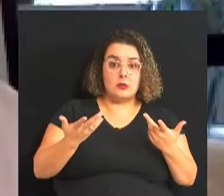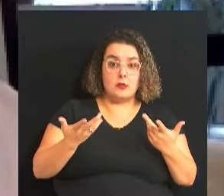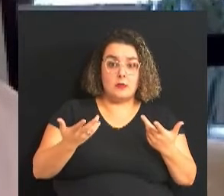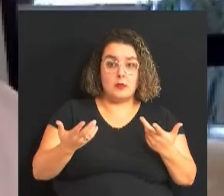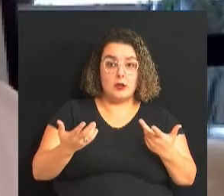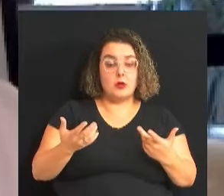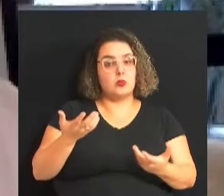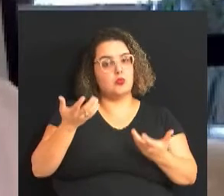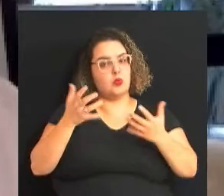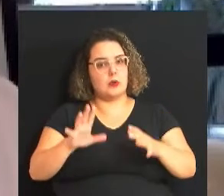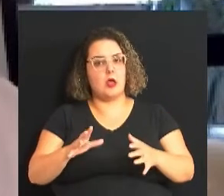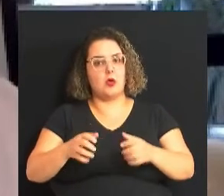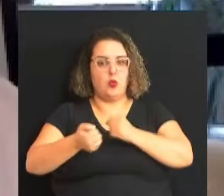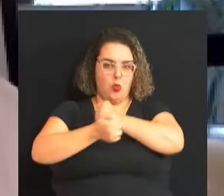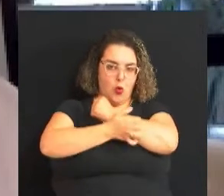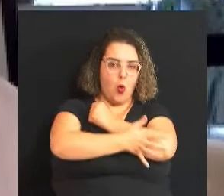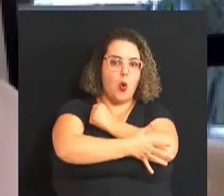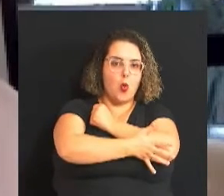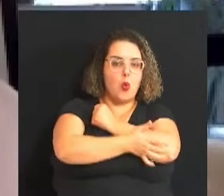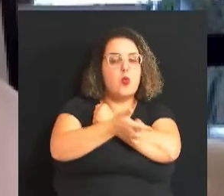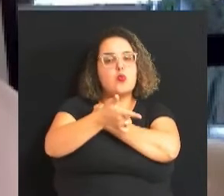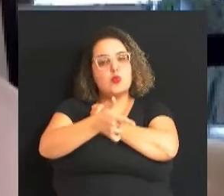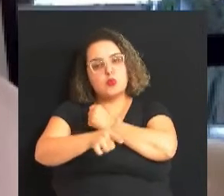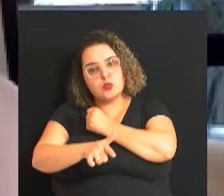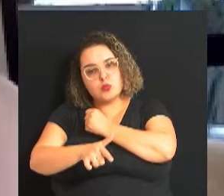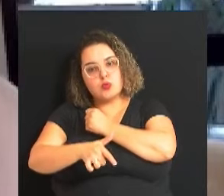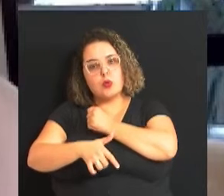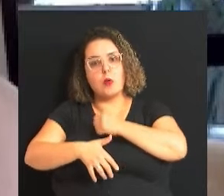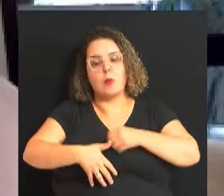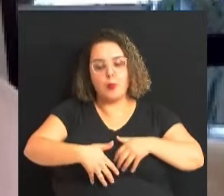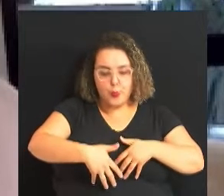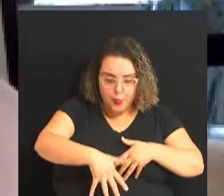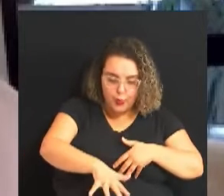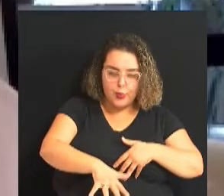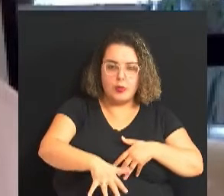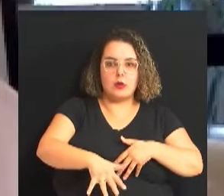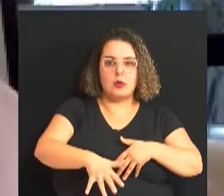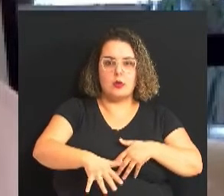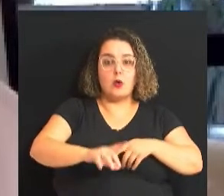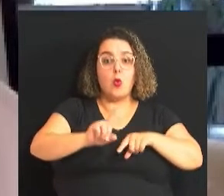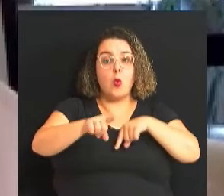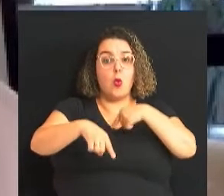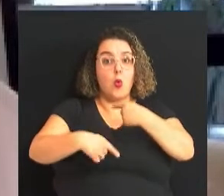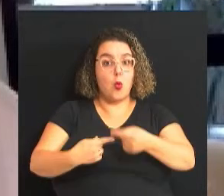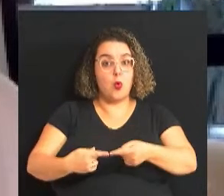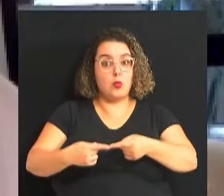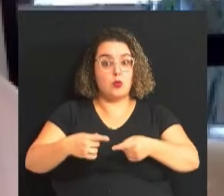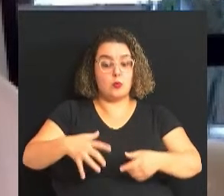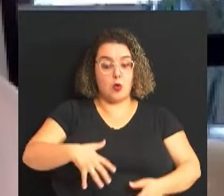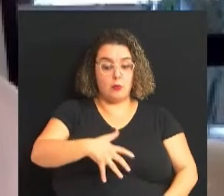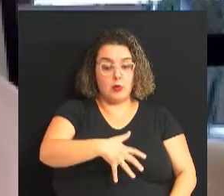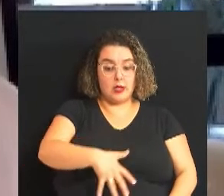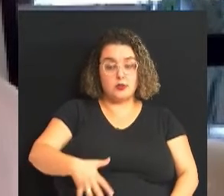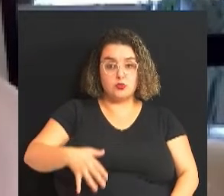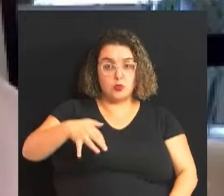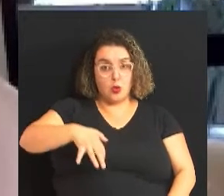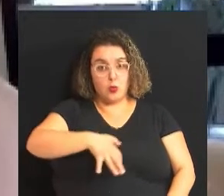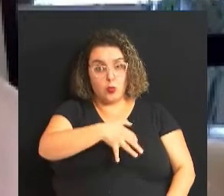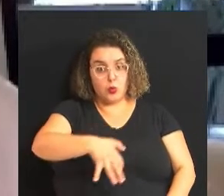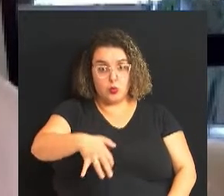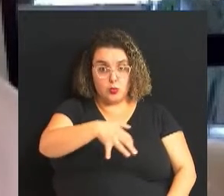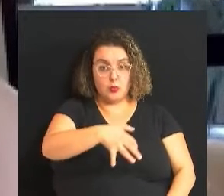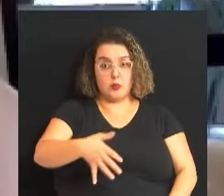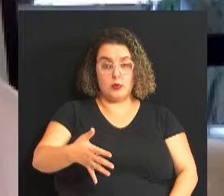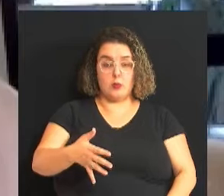quer que as fezes continuem indo para frente e vão passar por outros segmentos do intestino, mais distais, mais